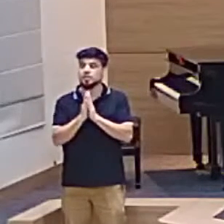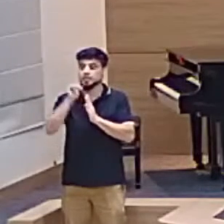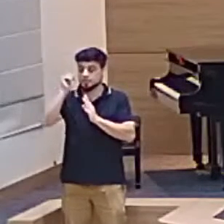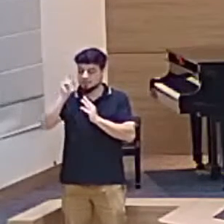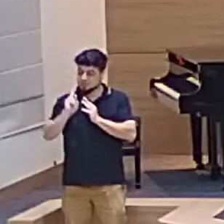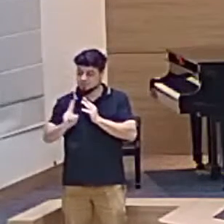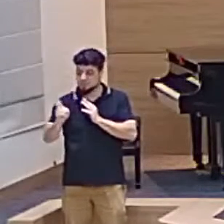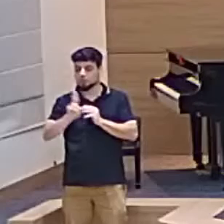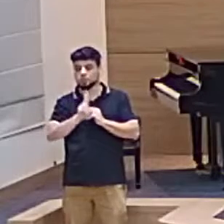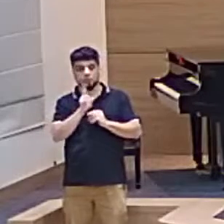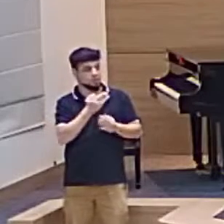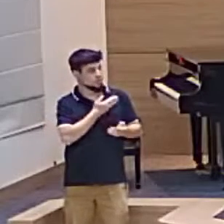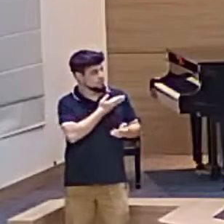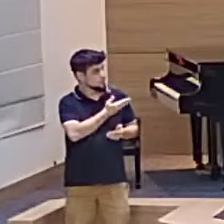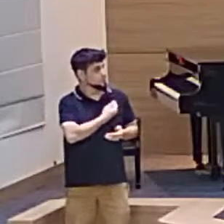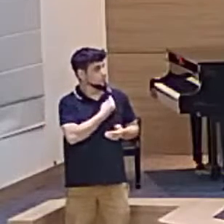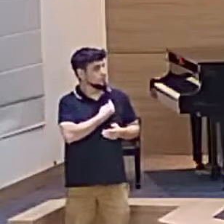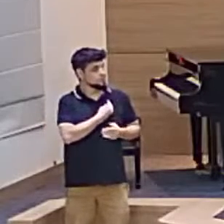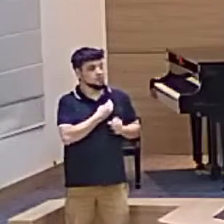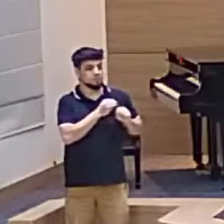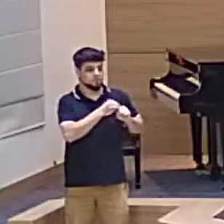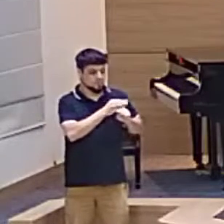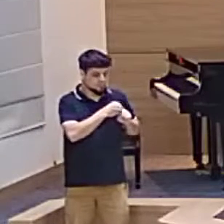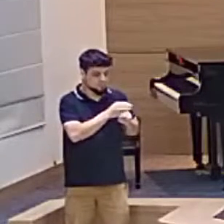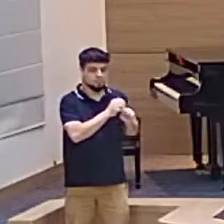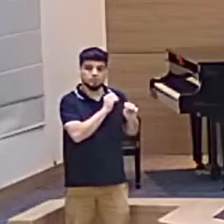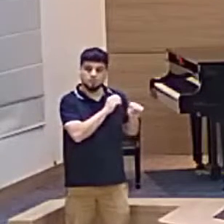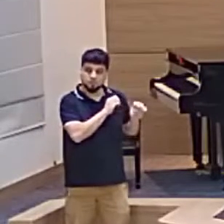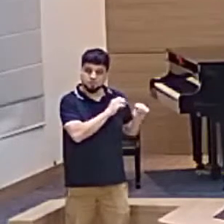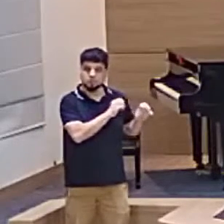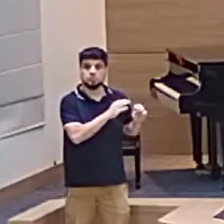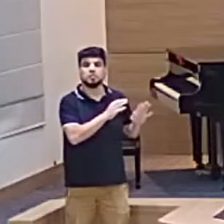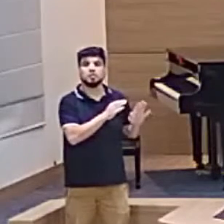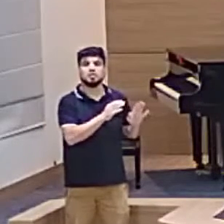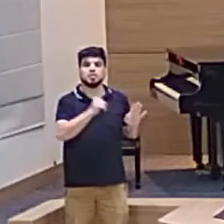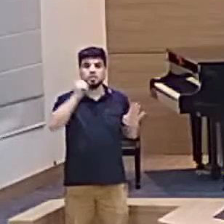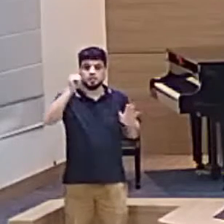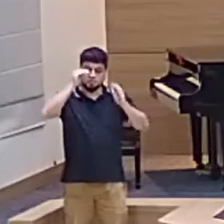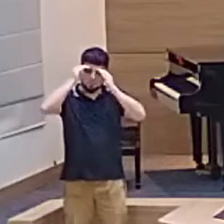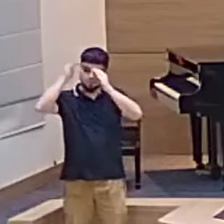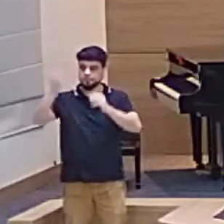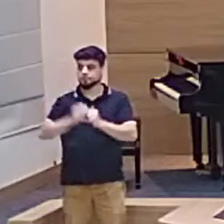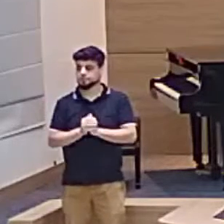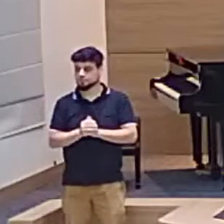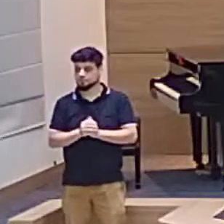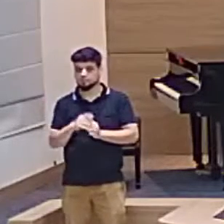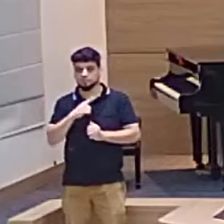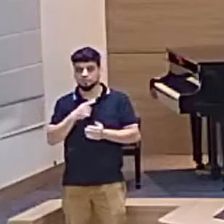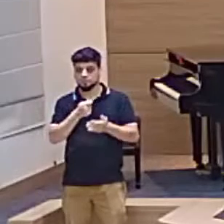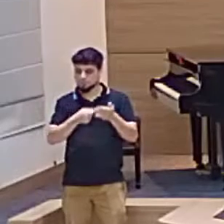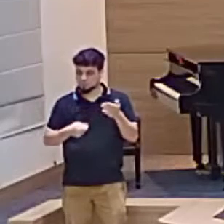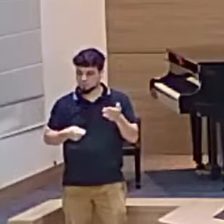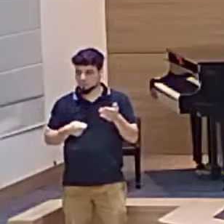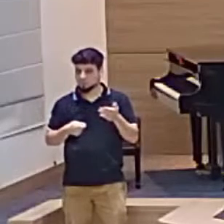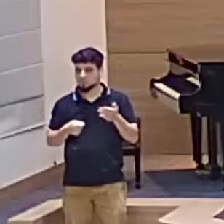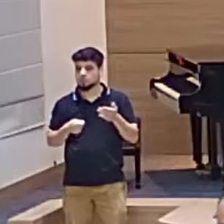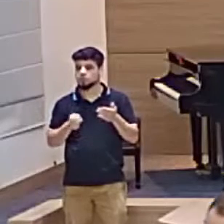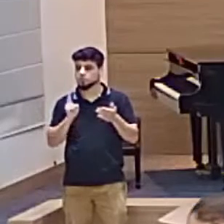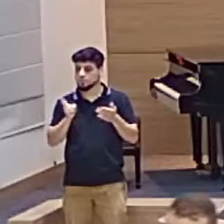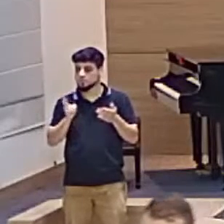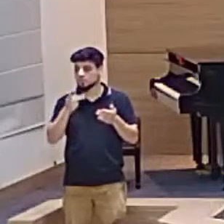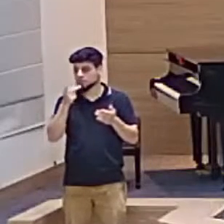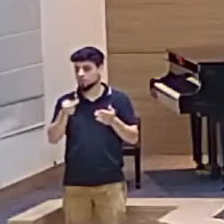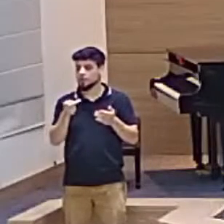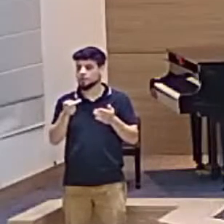vocês no afã de Educar de criá-lo a segundo a vontade do senhor já tem um texto que nós estamos irmãos com bastante frequência